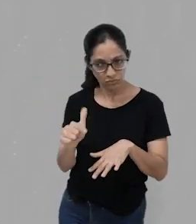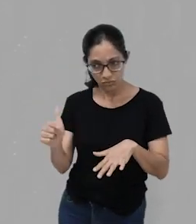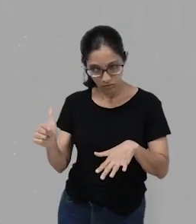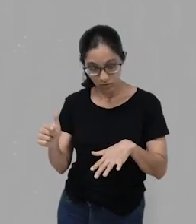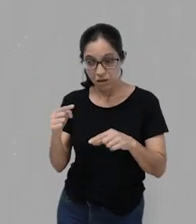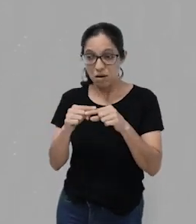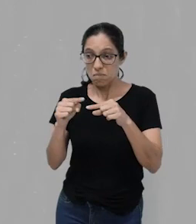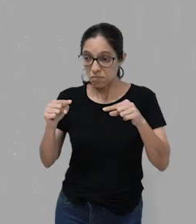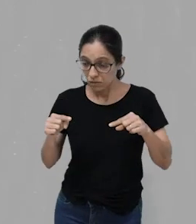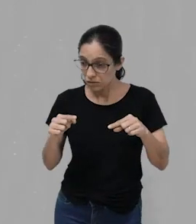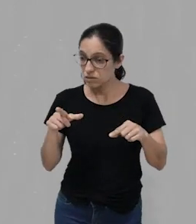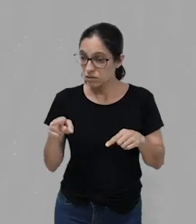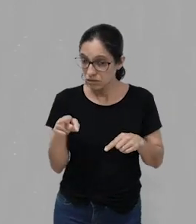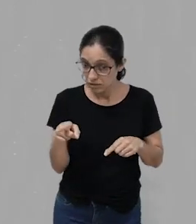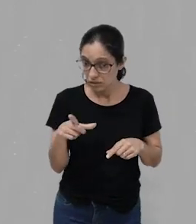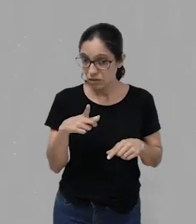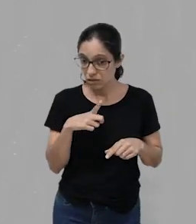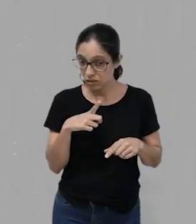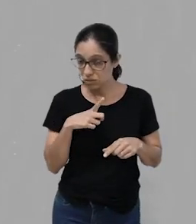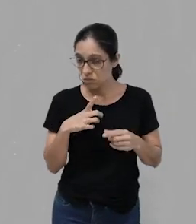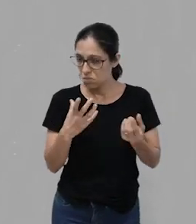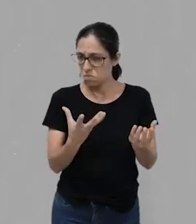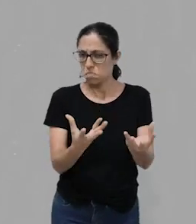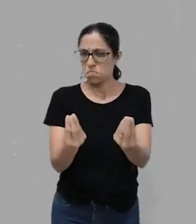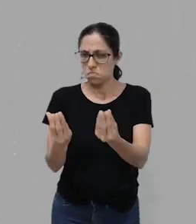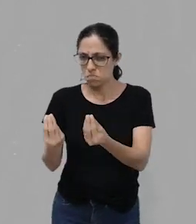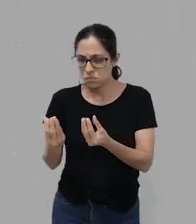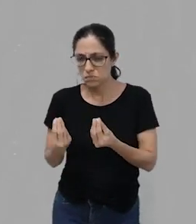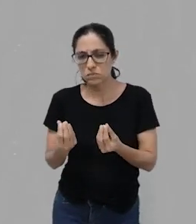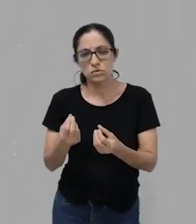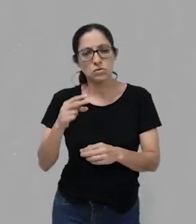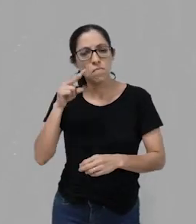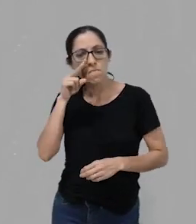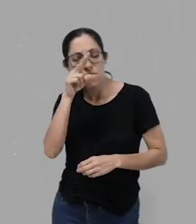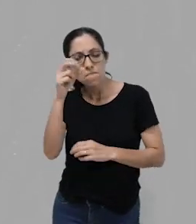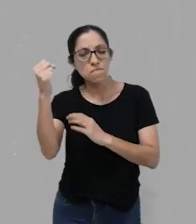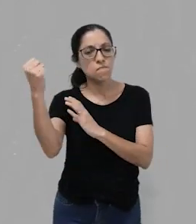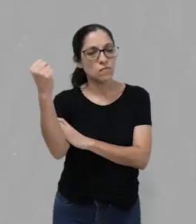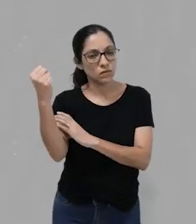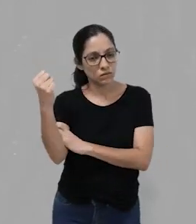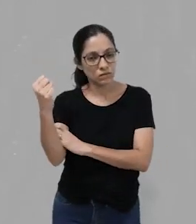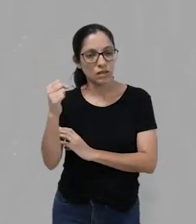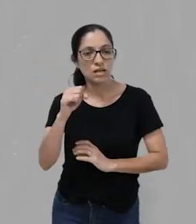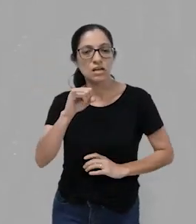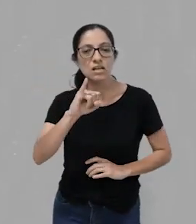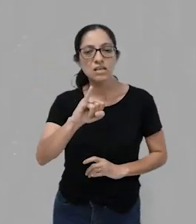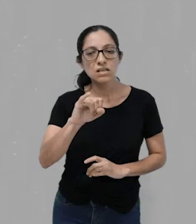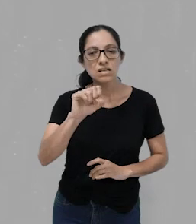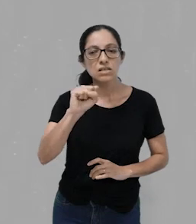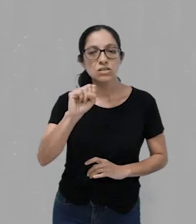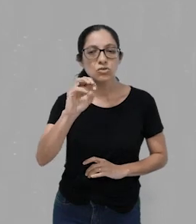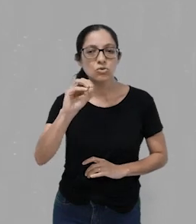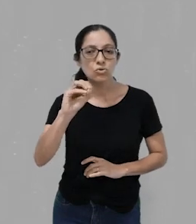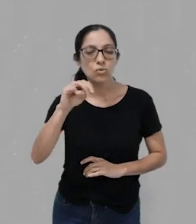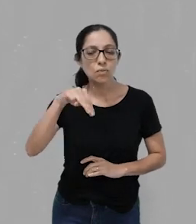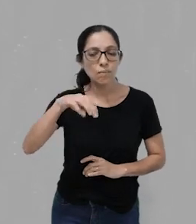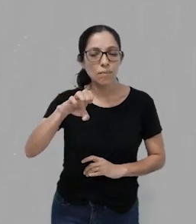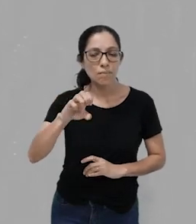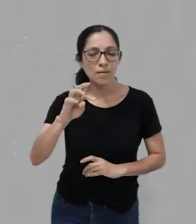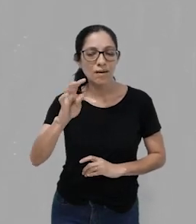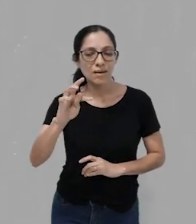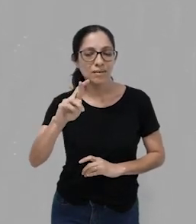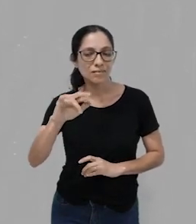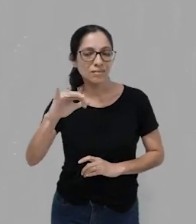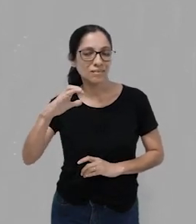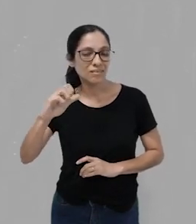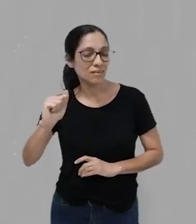Tá. E muita força, galerinha. Mas aqui é uma força o quê? Isométrica. Não está havendo o quê? Movimento.